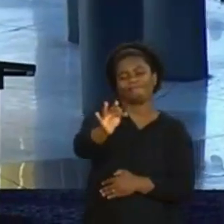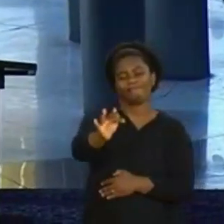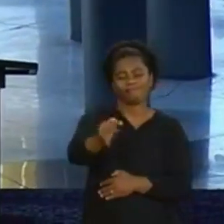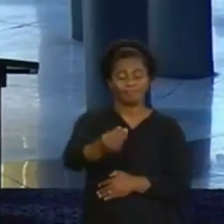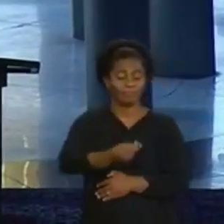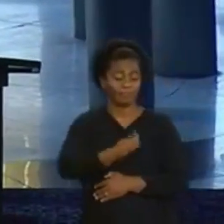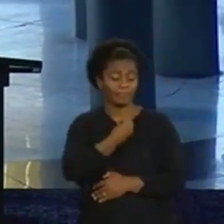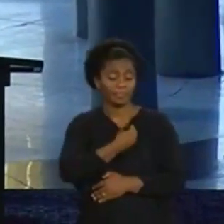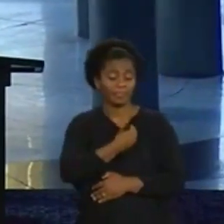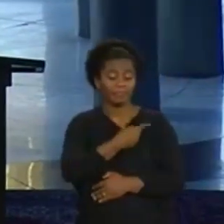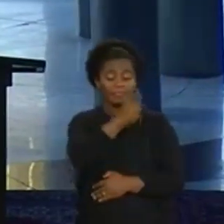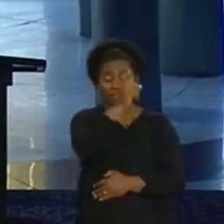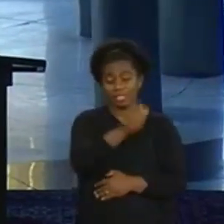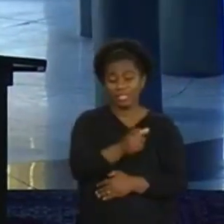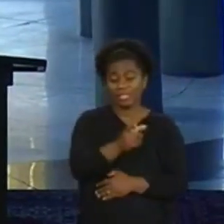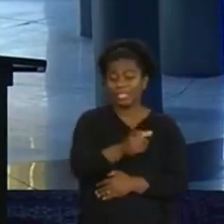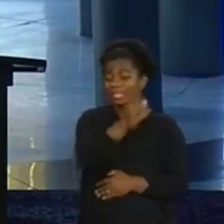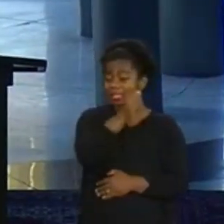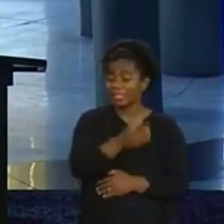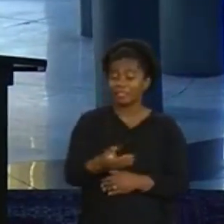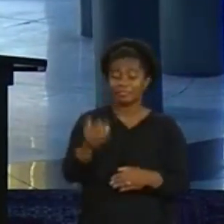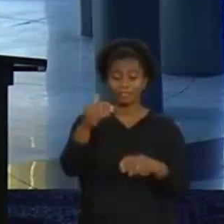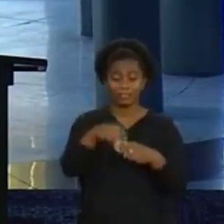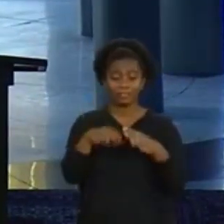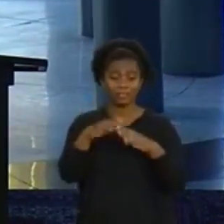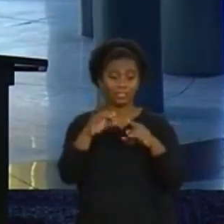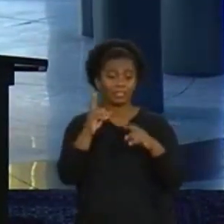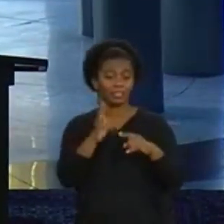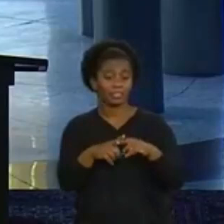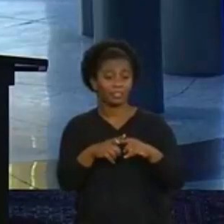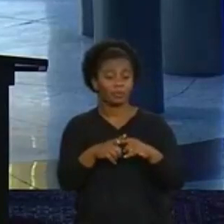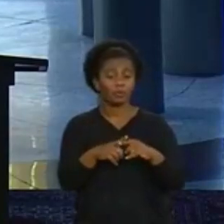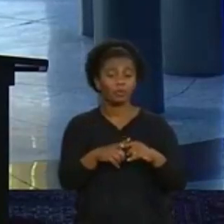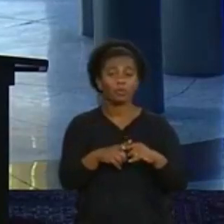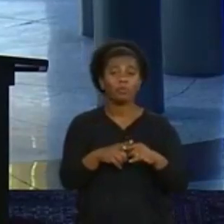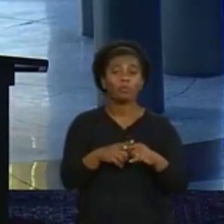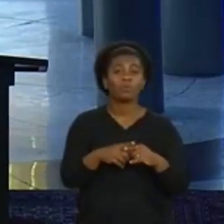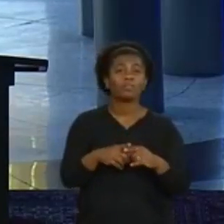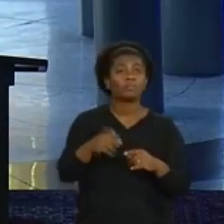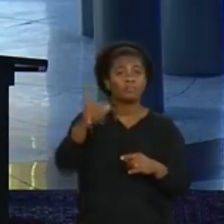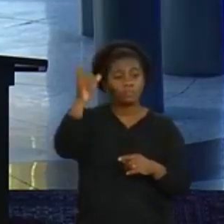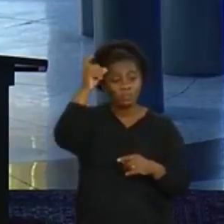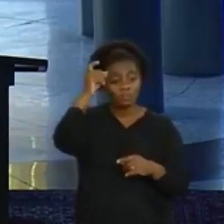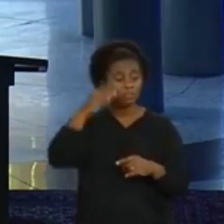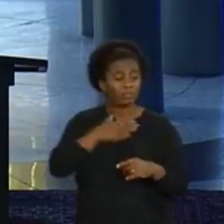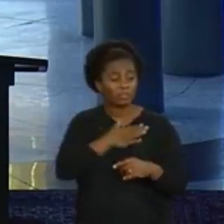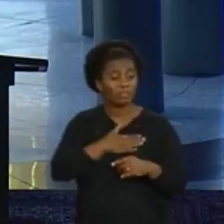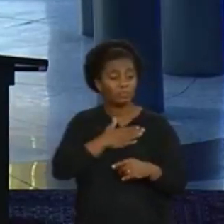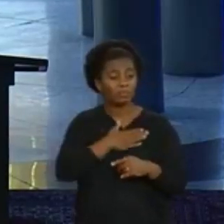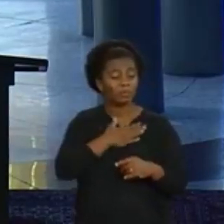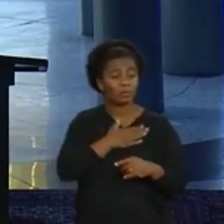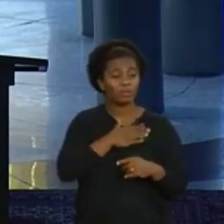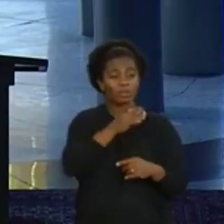E elas ficam dentro da igreja como o diabo gosta, correndo atrás do vento.